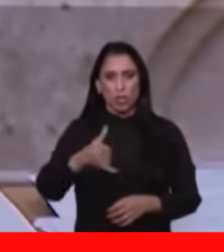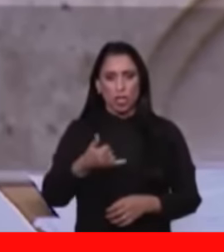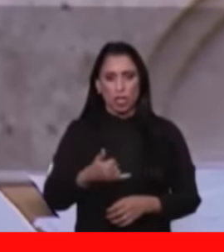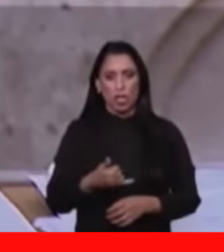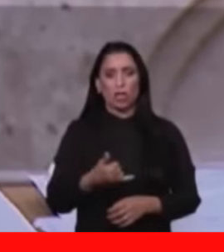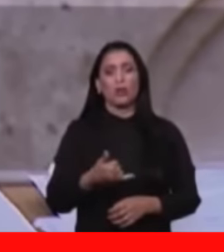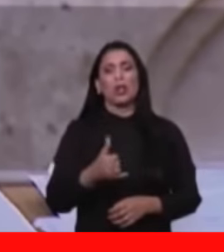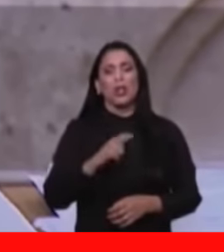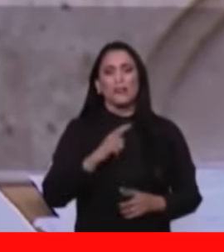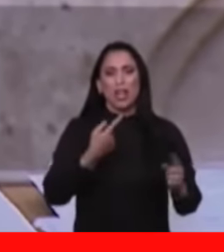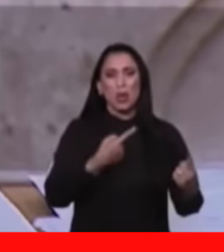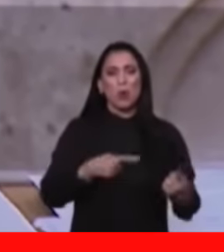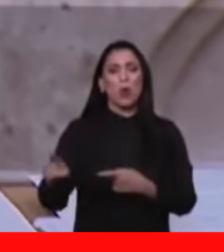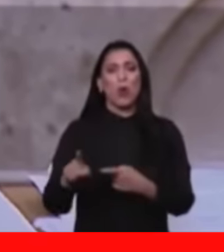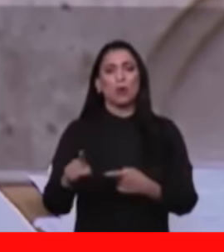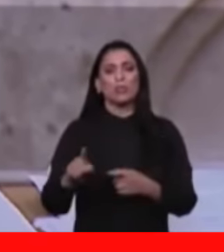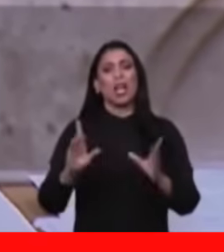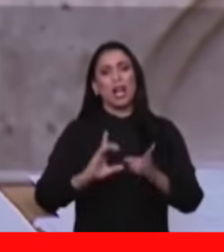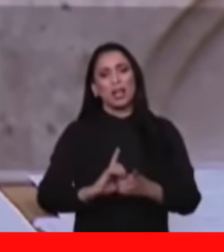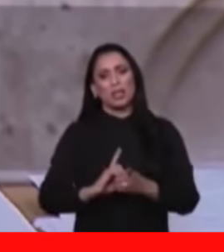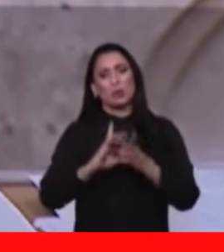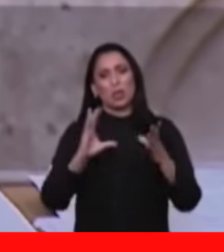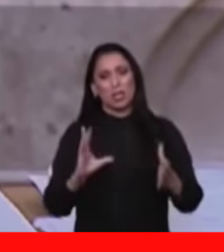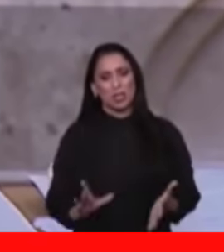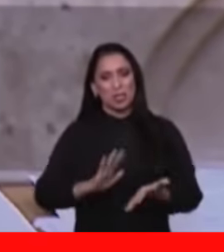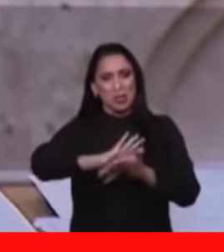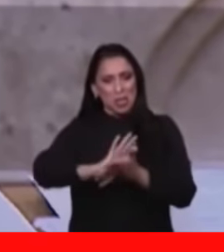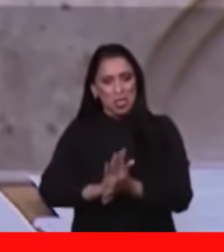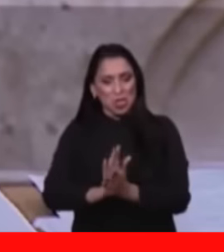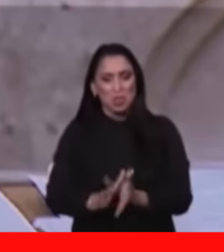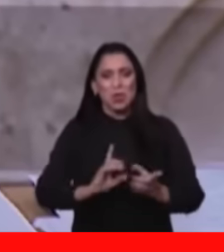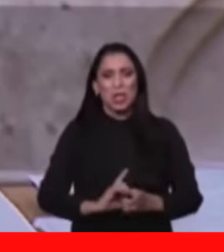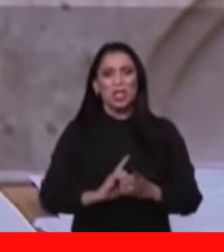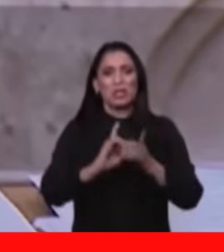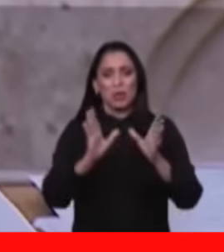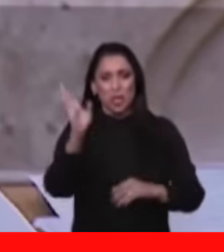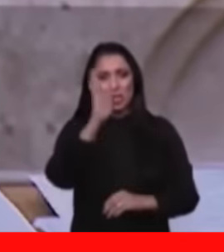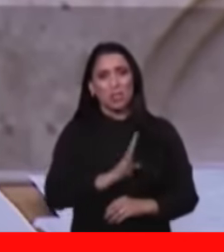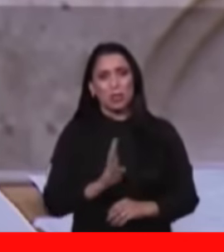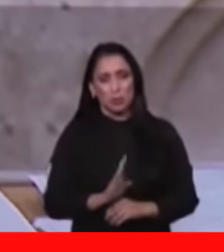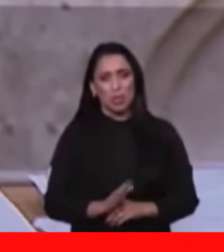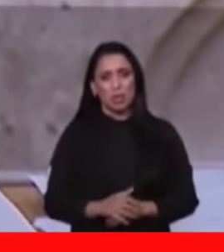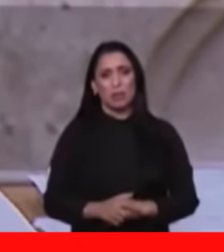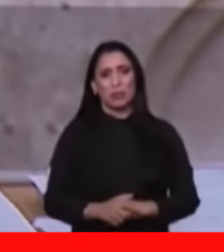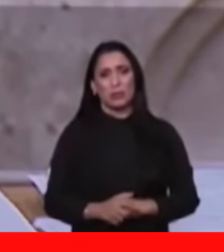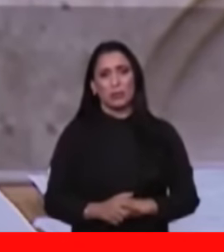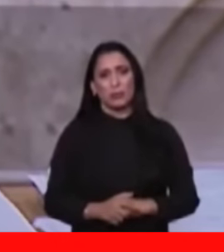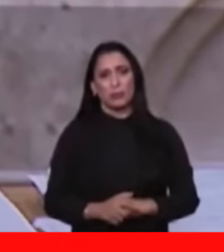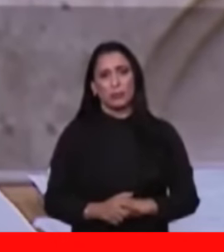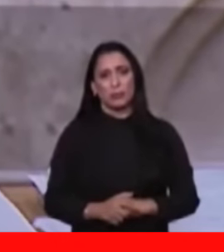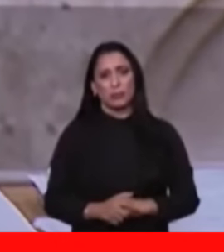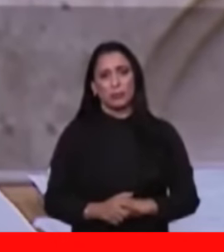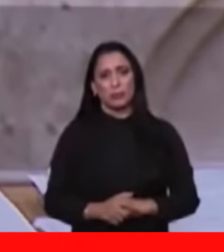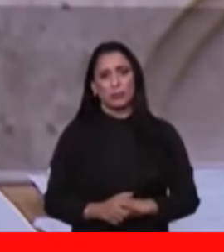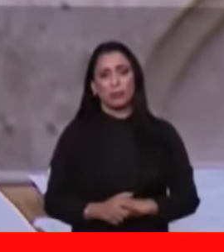graves ofensas à estabilidade democrática no Brasil, bem assim propugna no